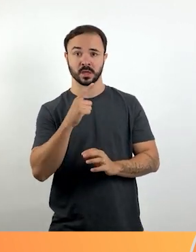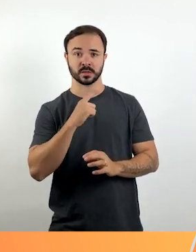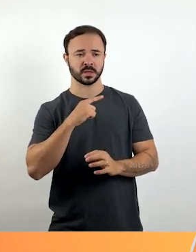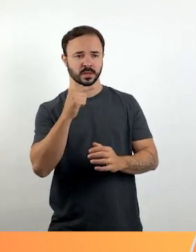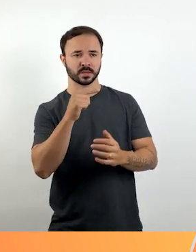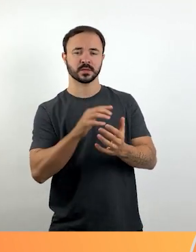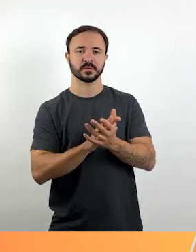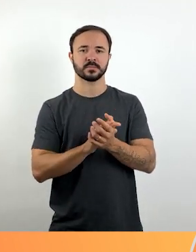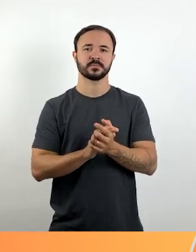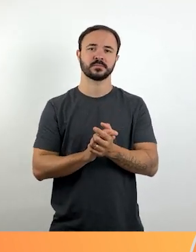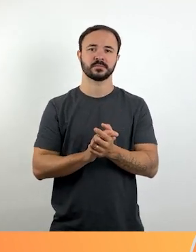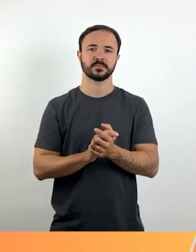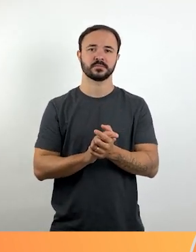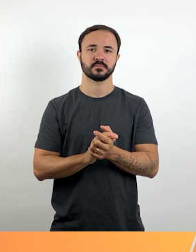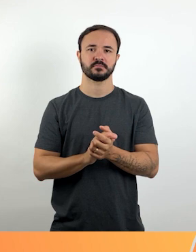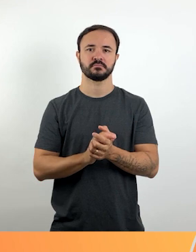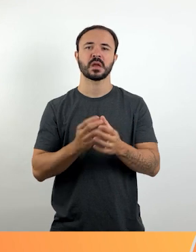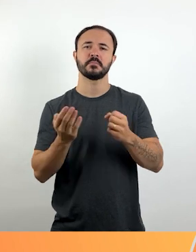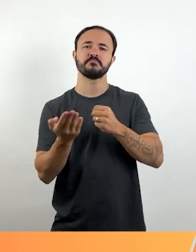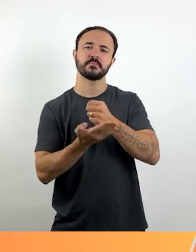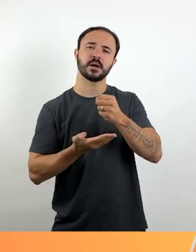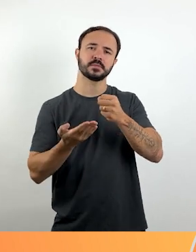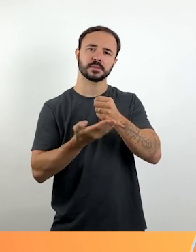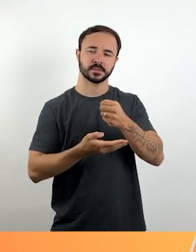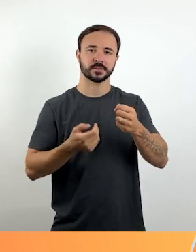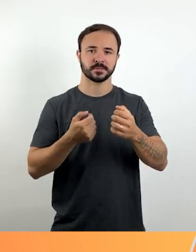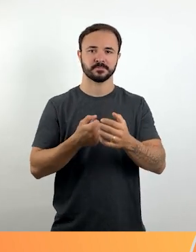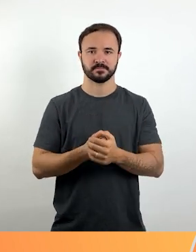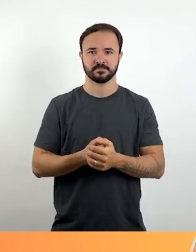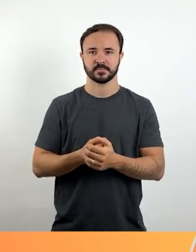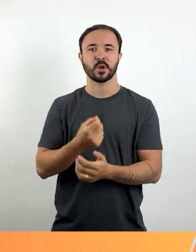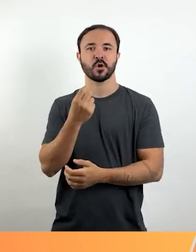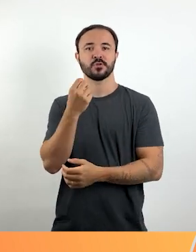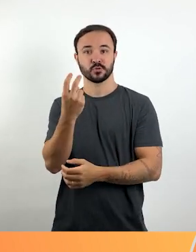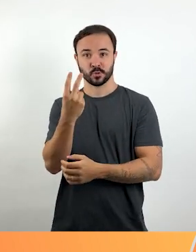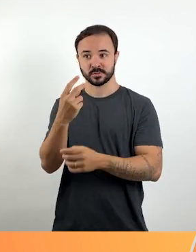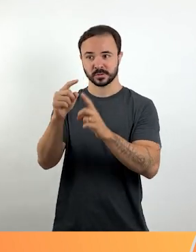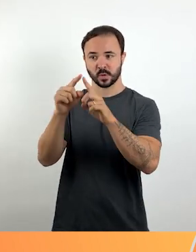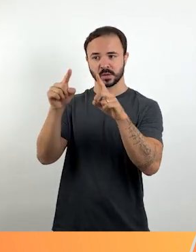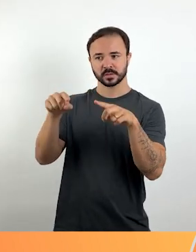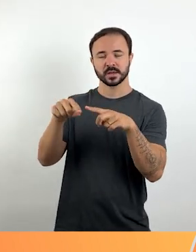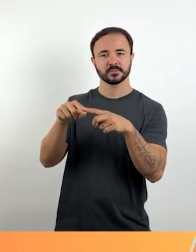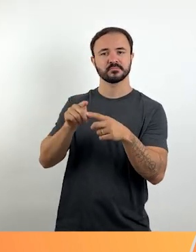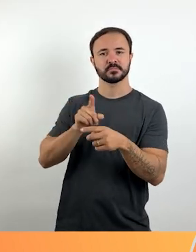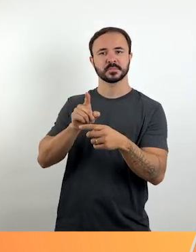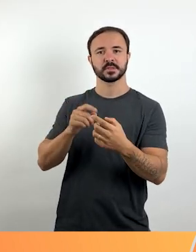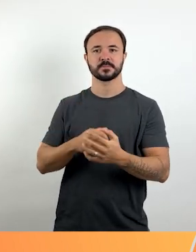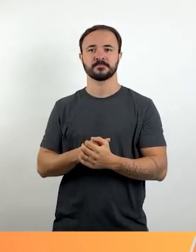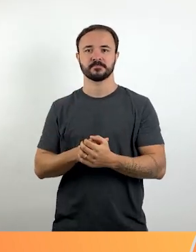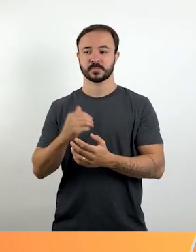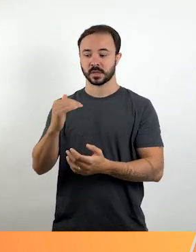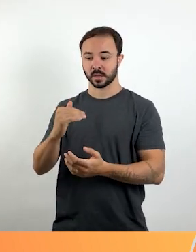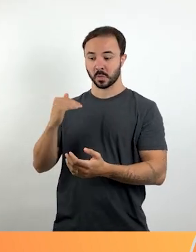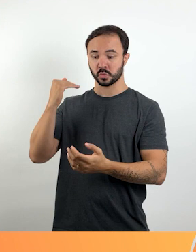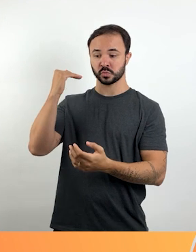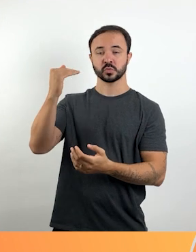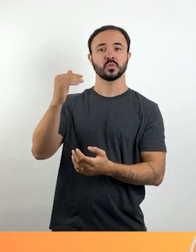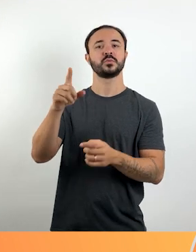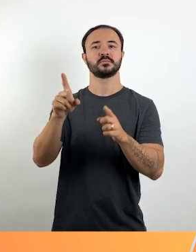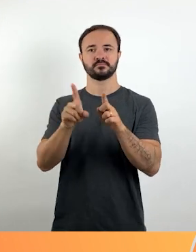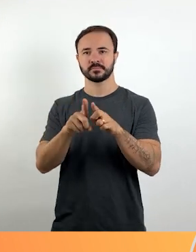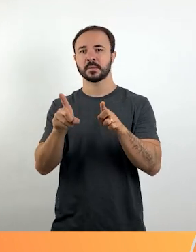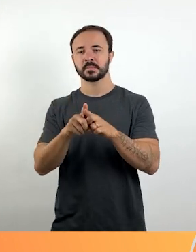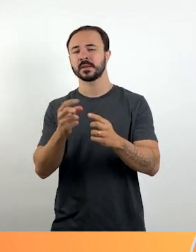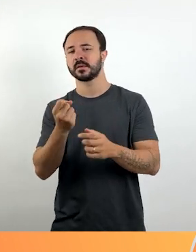chamar de 2L, que seria a base, né? Seria 2 quadradinhos aqui, 2 lados de um quadradinho. E a altura, se a gente for contar